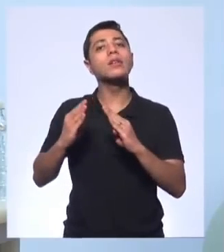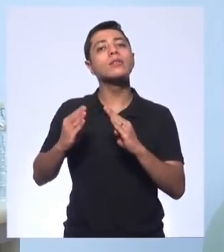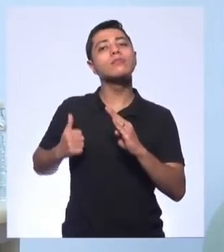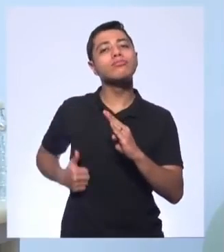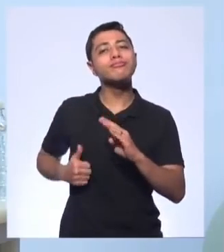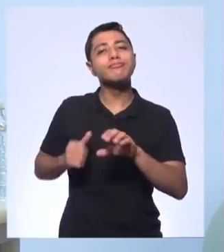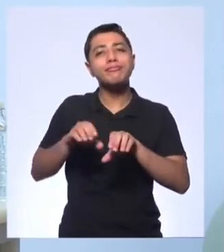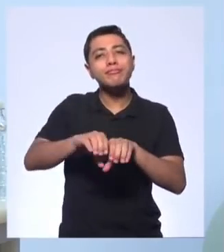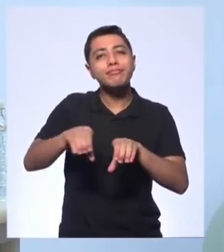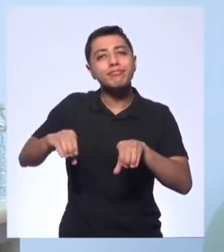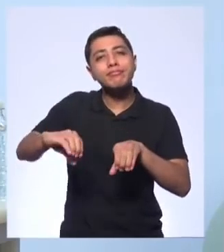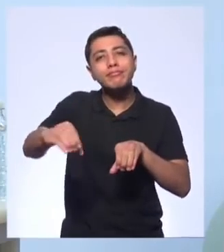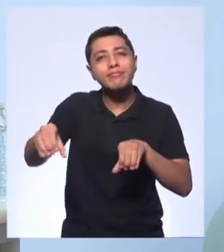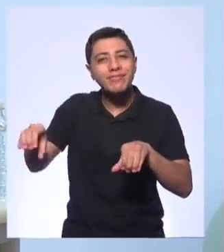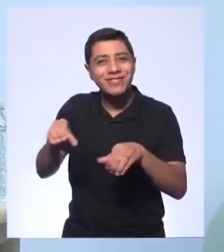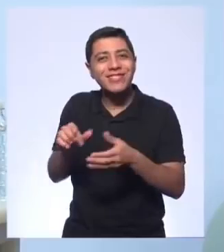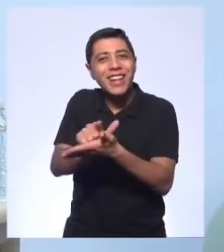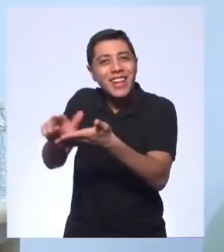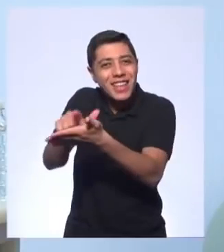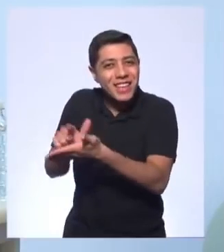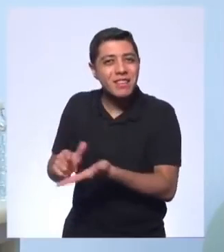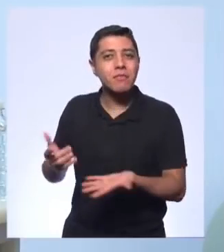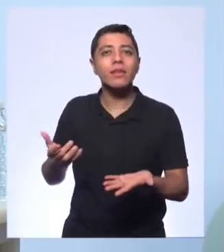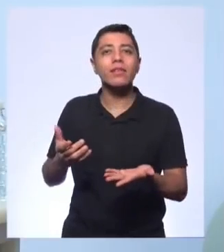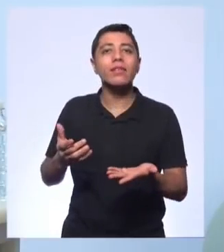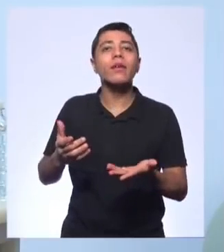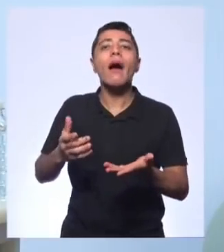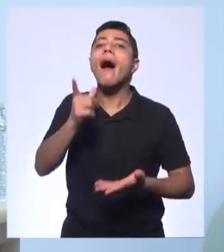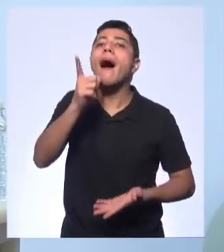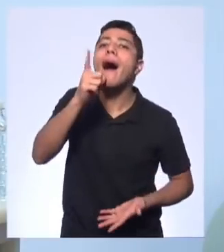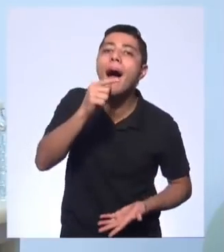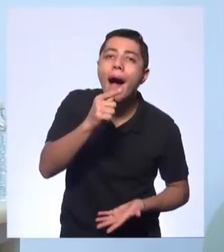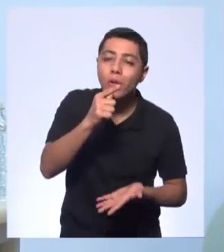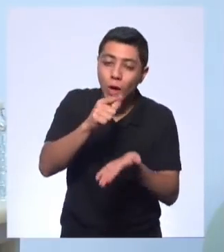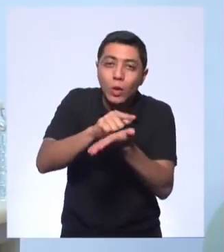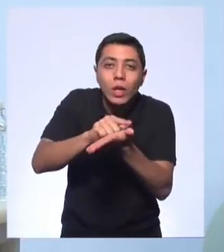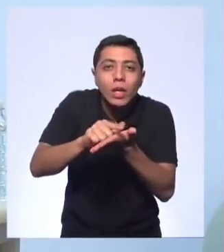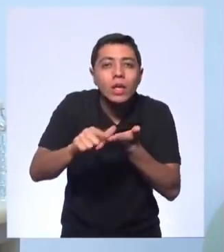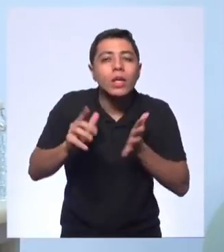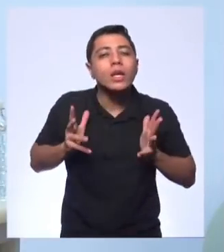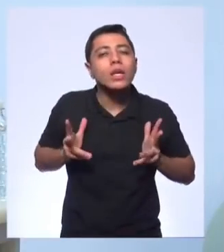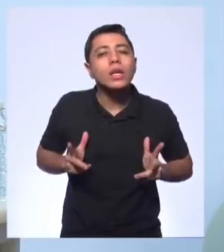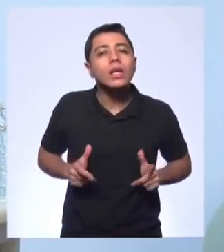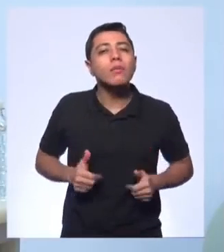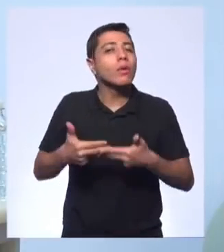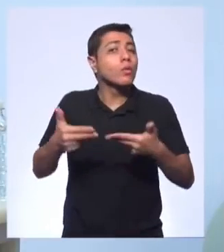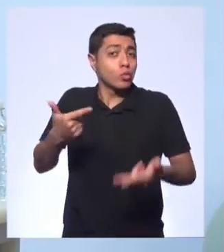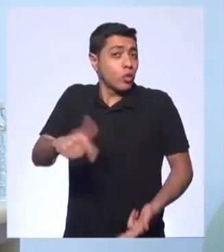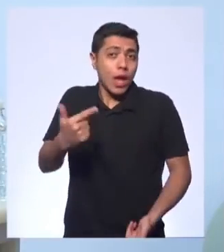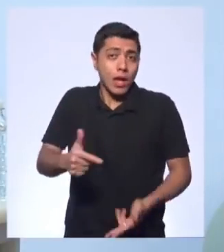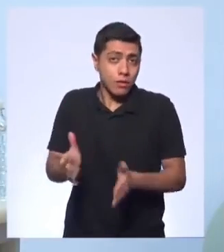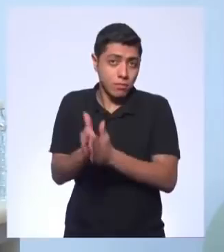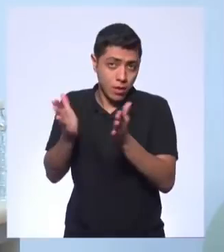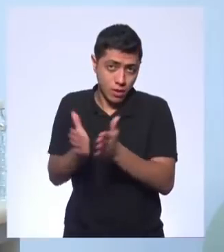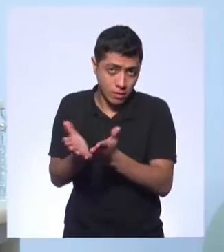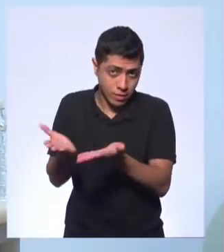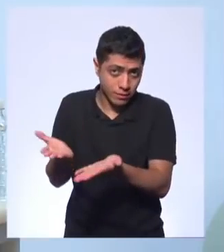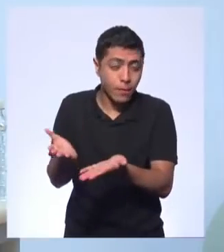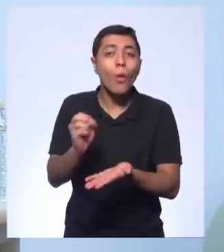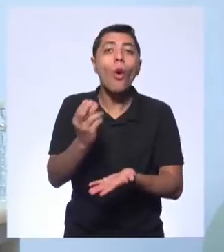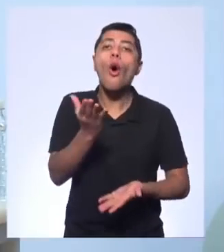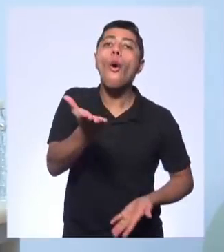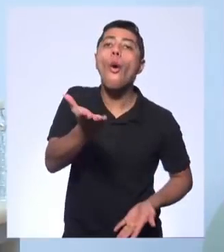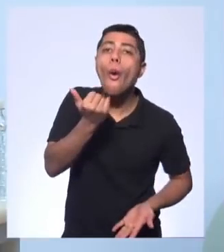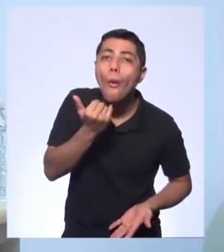questões ambientais ali e disponibilidade de água. Então, tem a ver com esses fatores, né? Desnutrição.